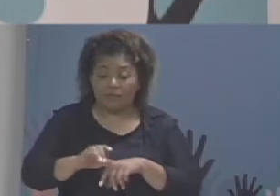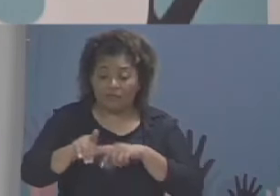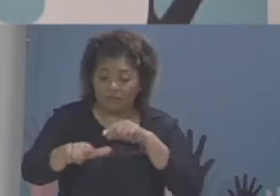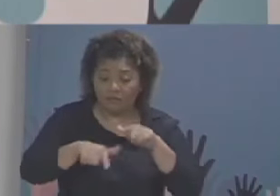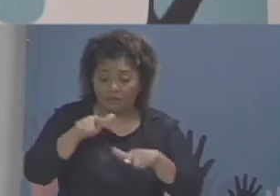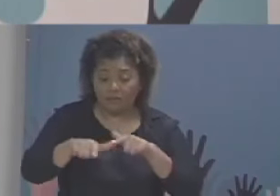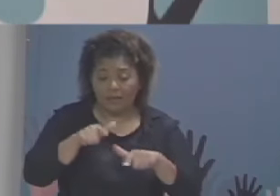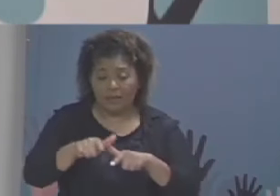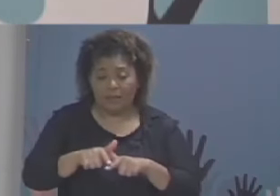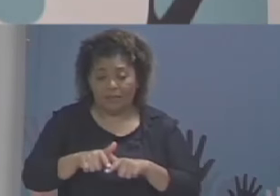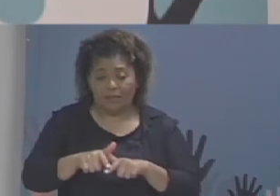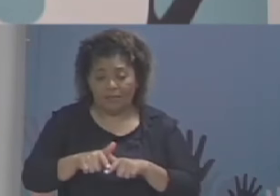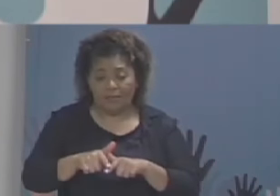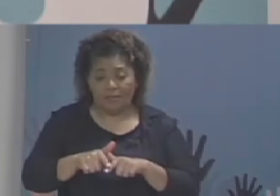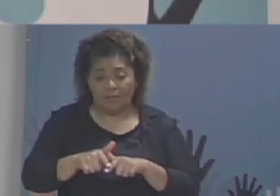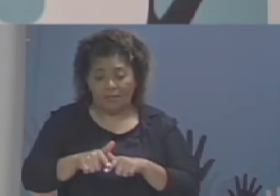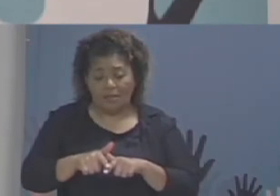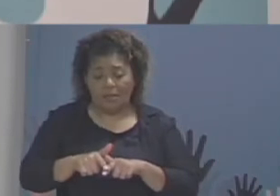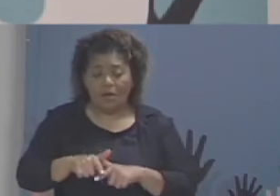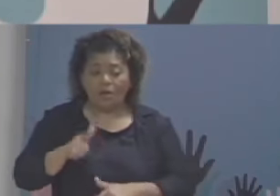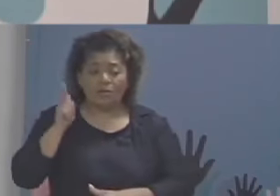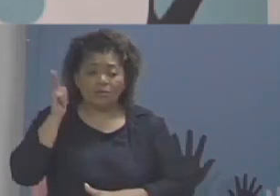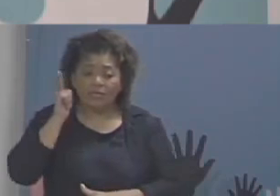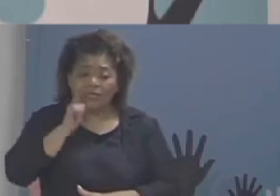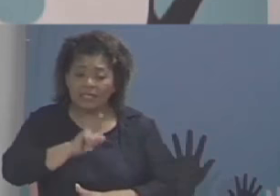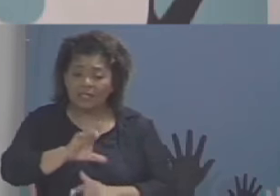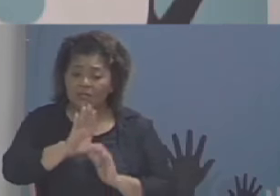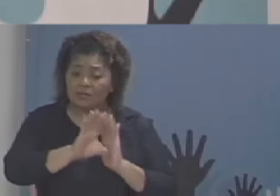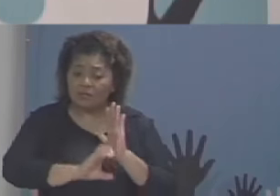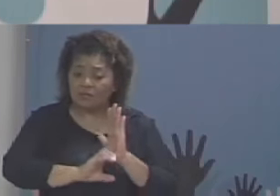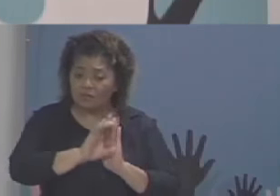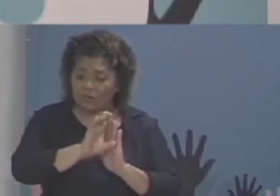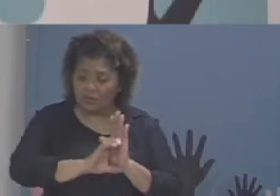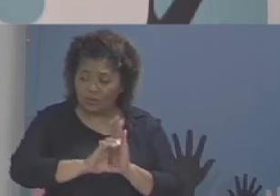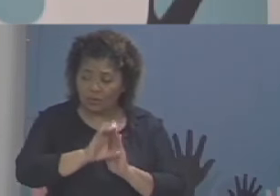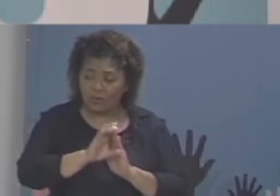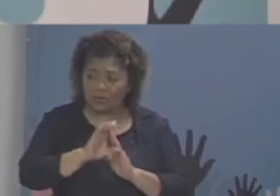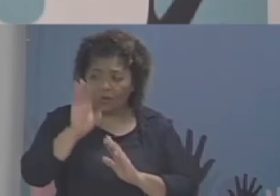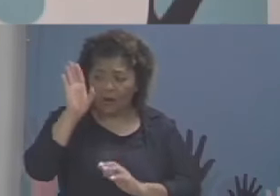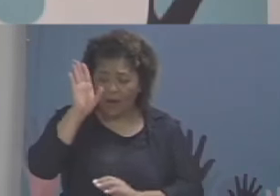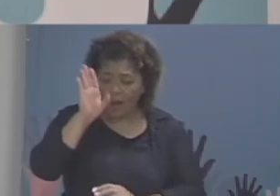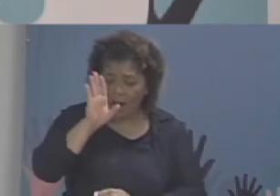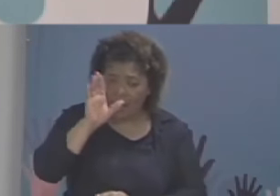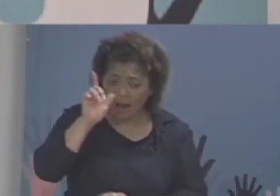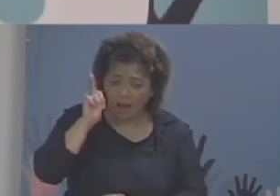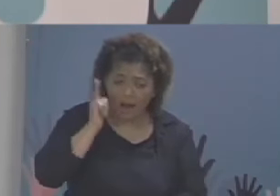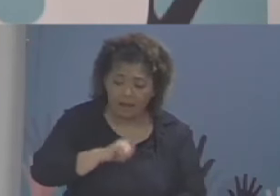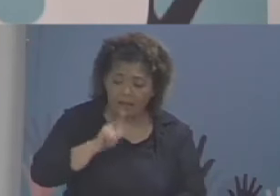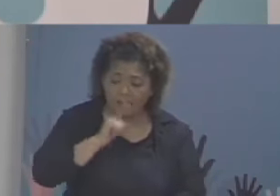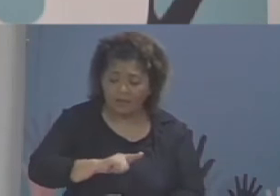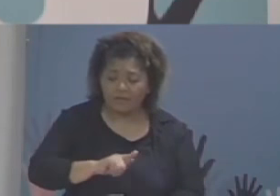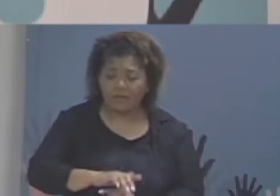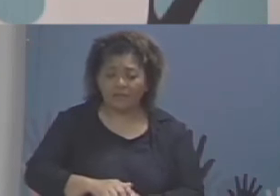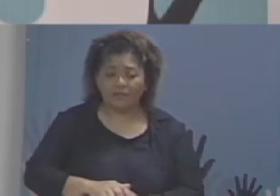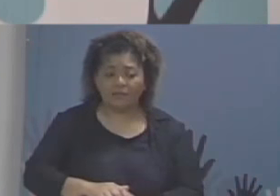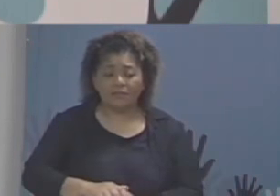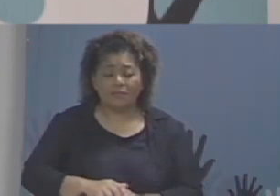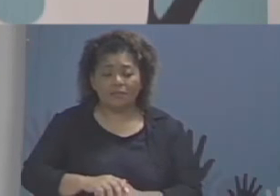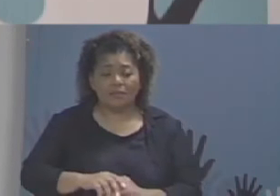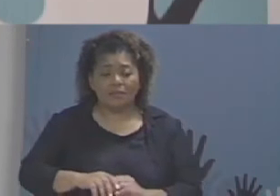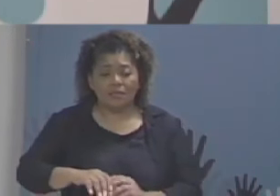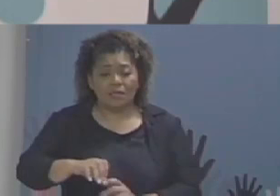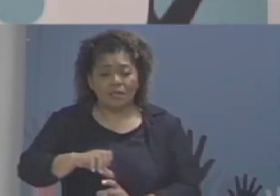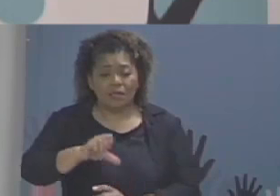aprovadas no nono CNP, que tratam das questões relacionadas a essa interface? Sônia Maria Lemos, CRP